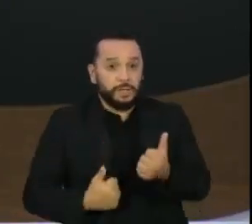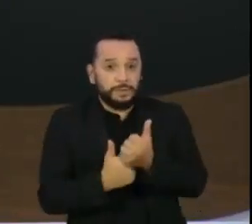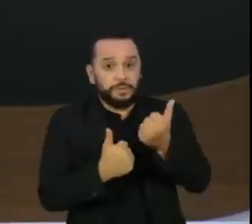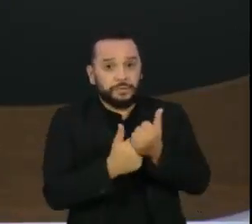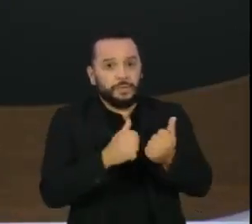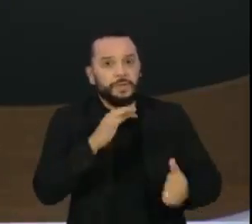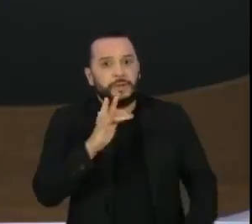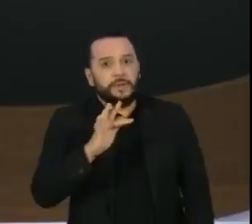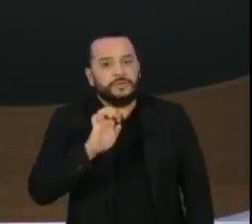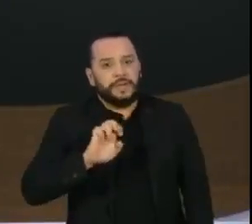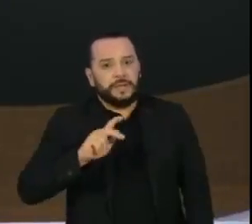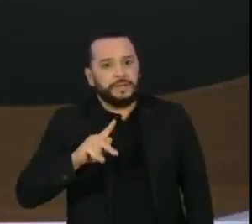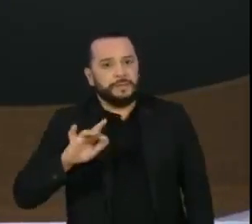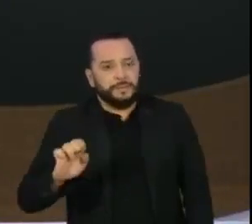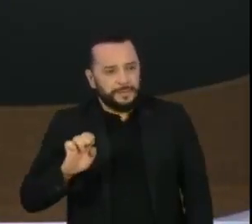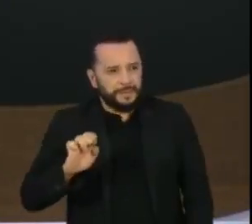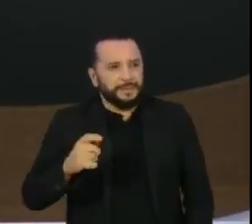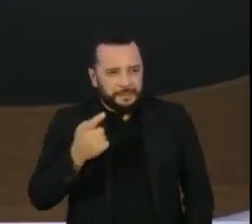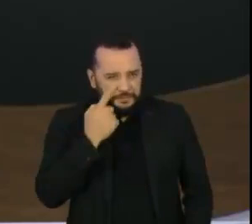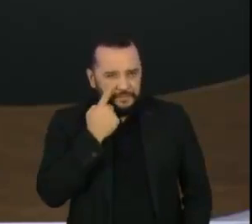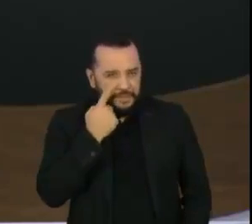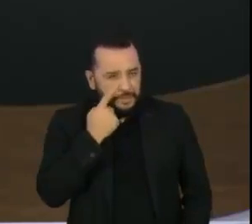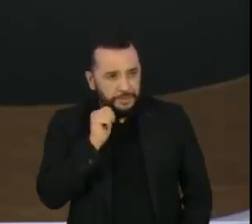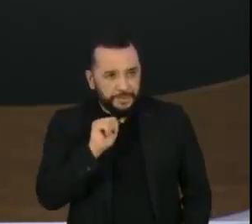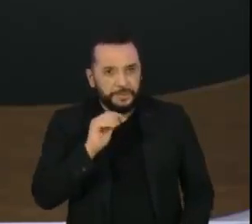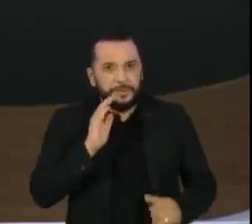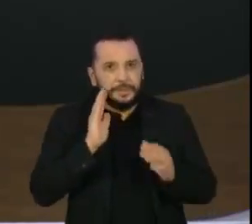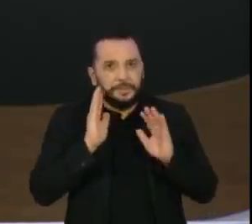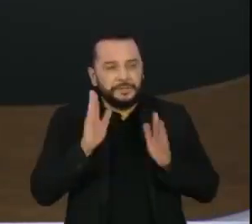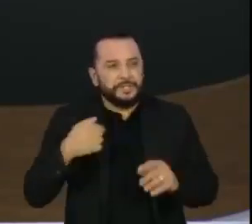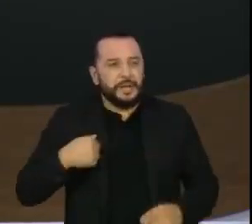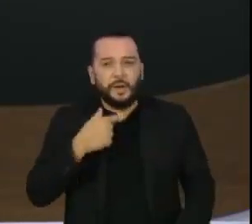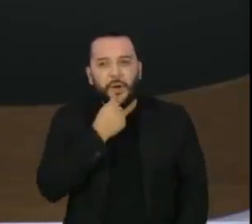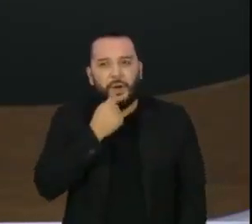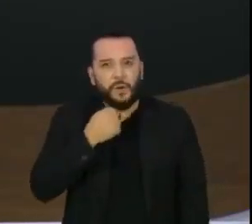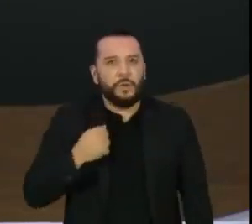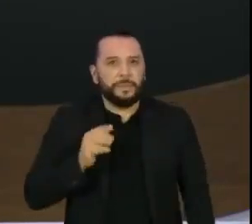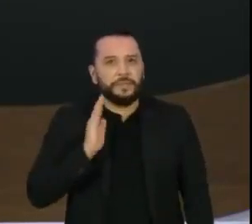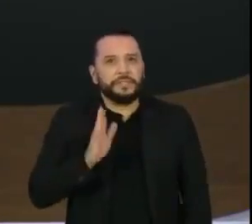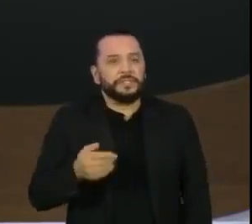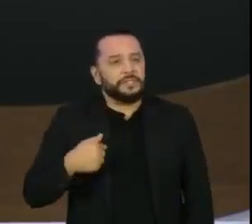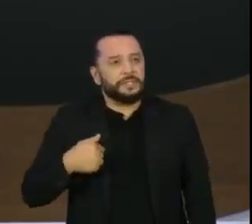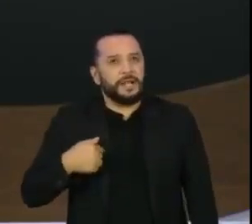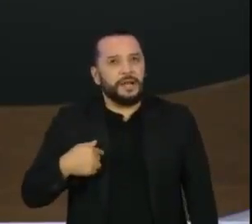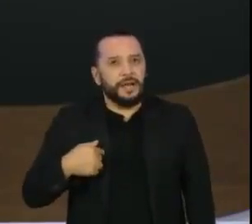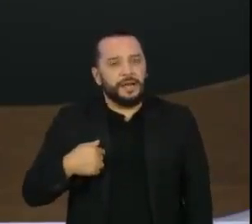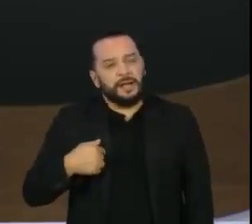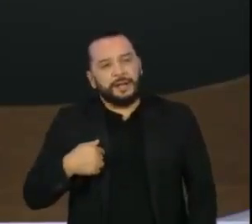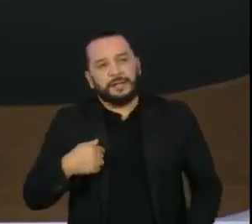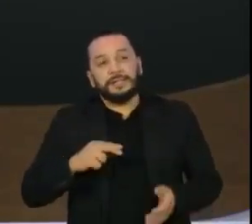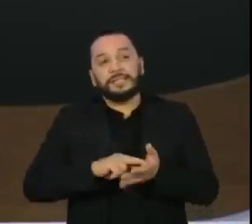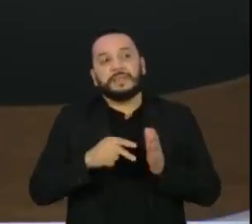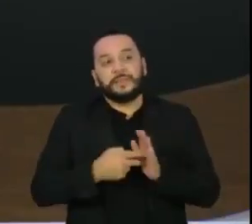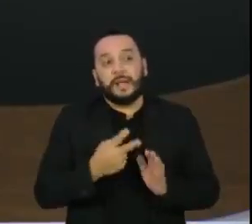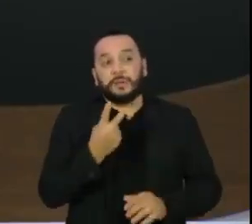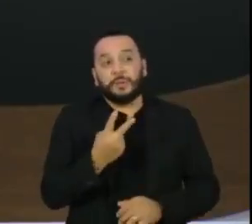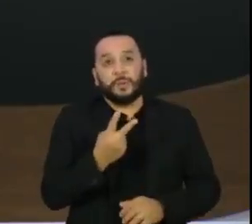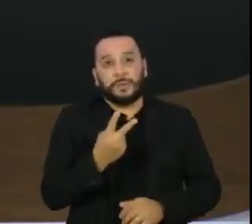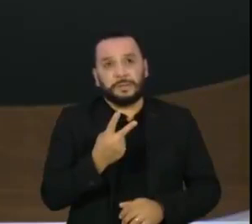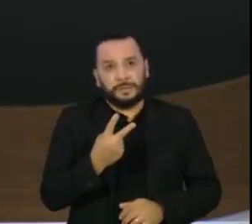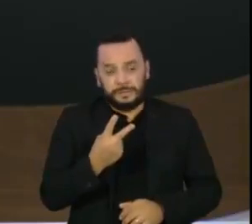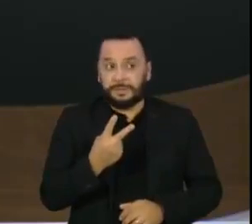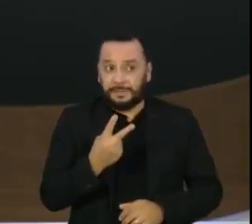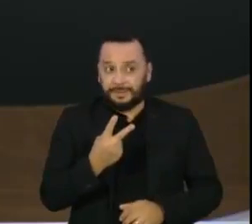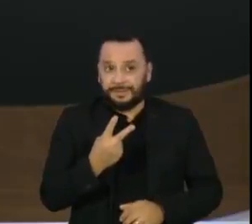Felipe Martins se postou atrás do Presidente Rodrigo Pacheco e fez um gesto de duas conotações negativas